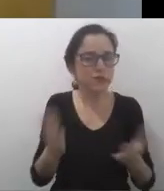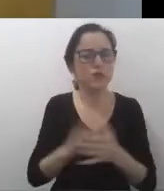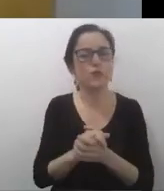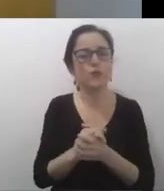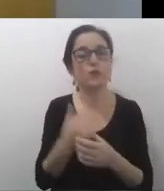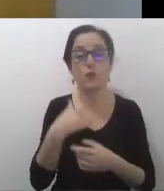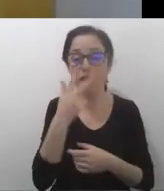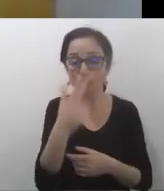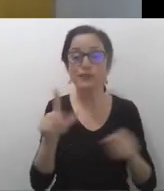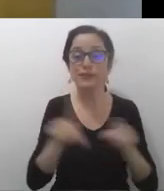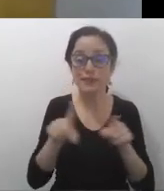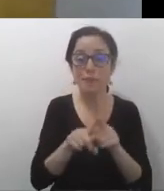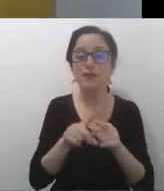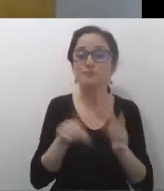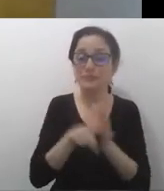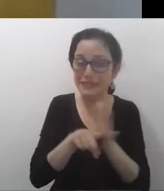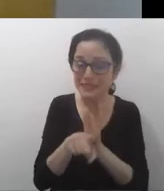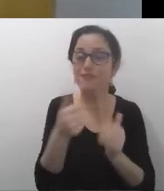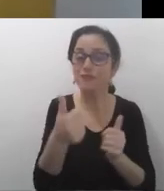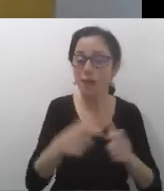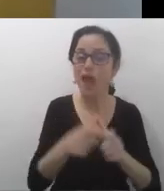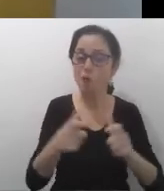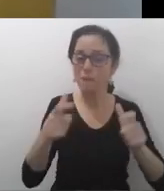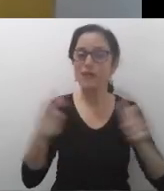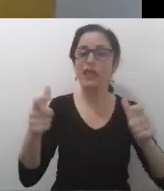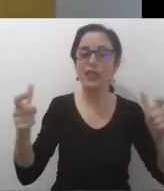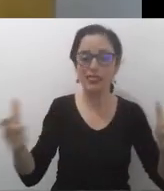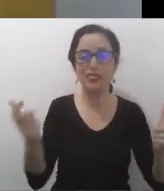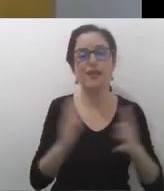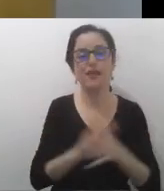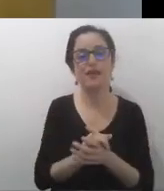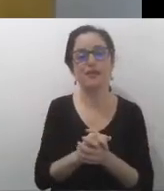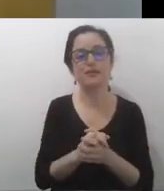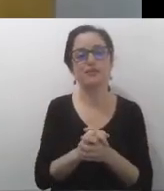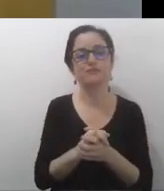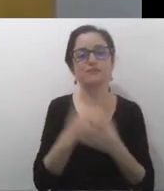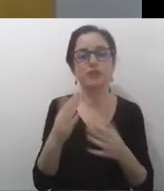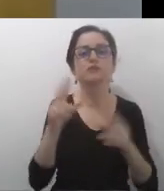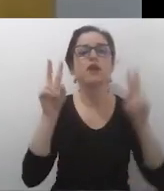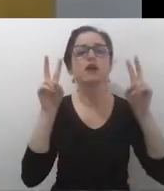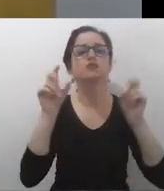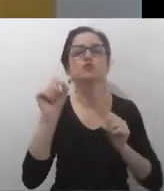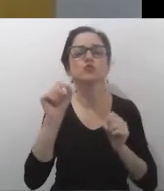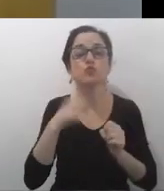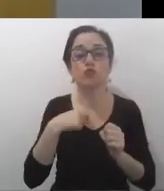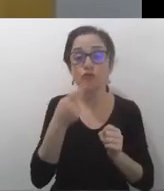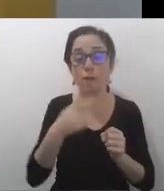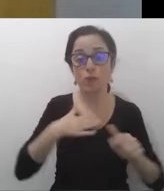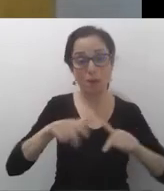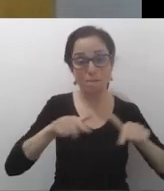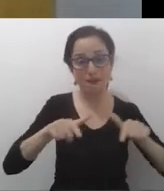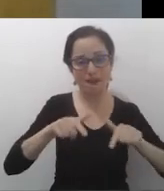aqui, né? Que eu acho que também isso vale uma pesquisa bem maior do que as sugestões que eu fiz